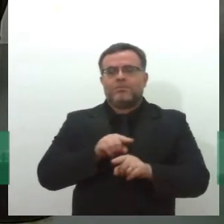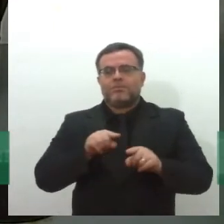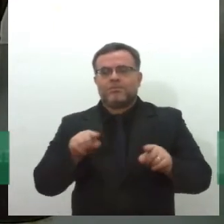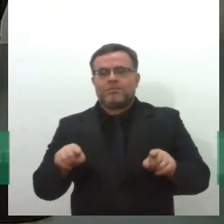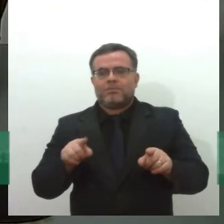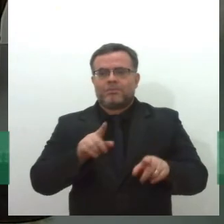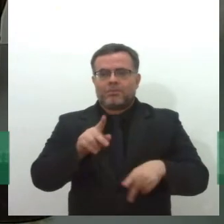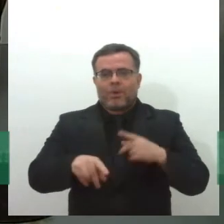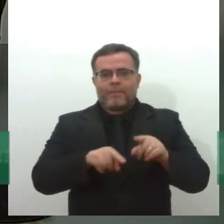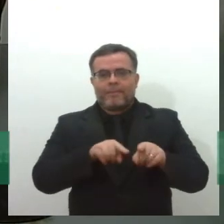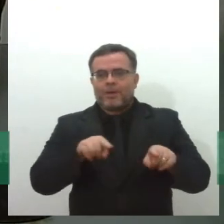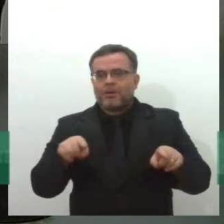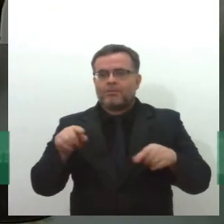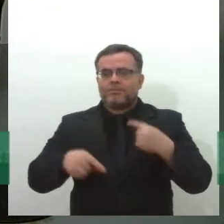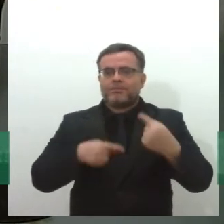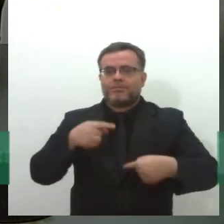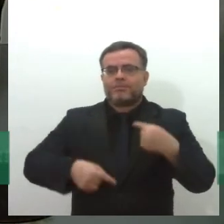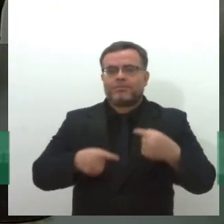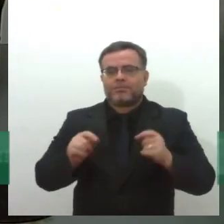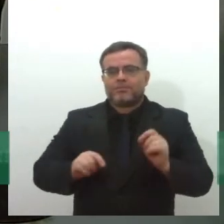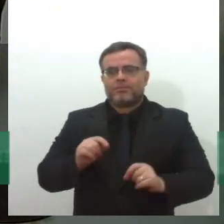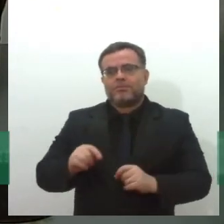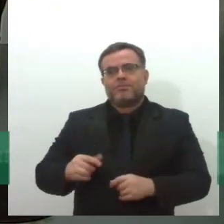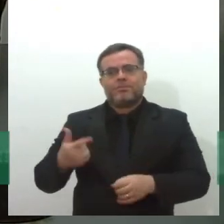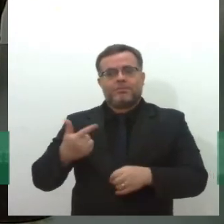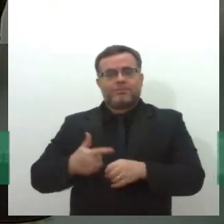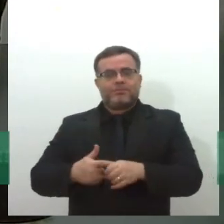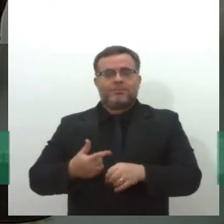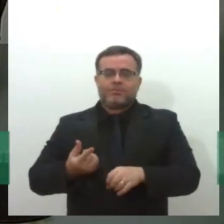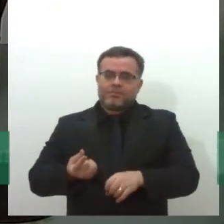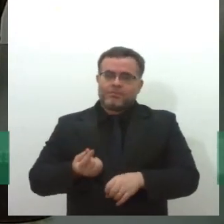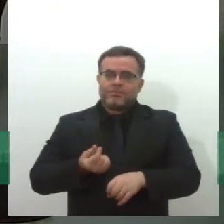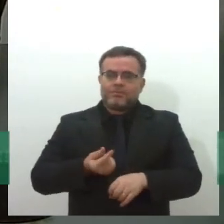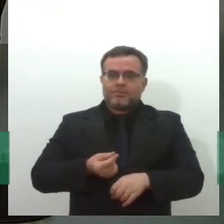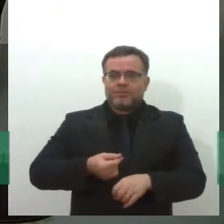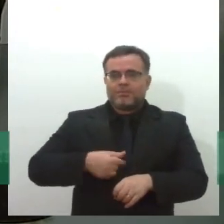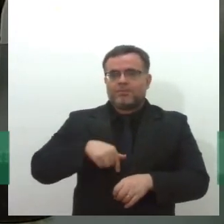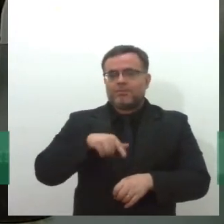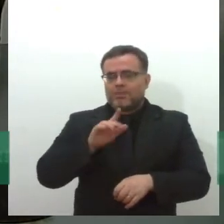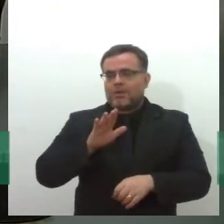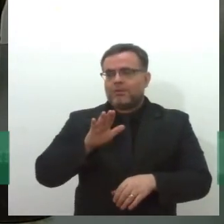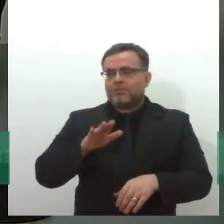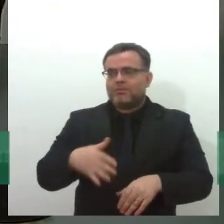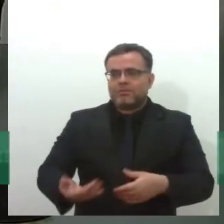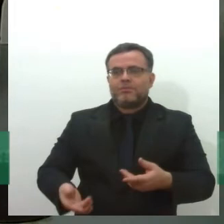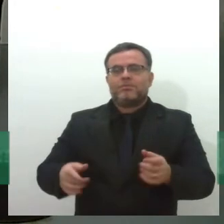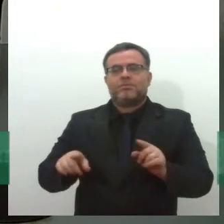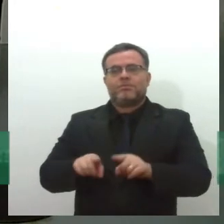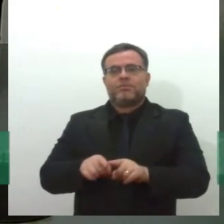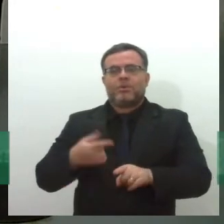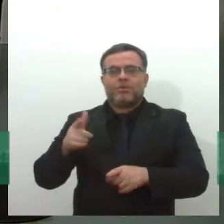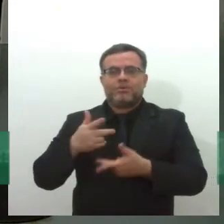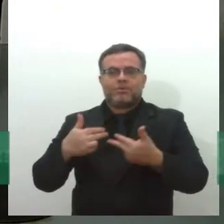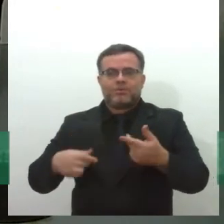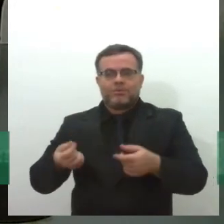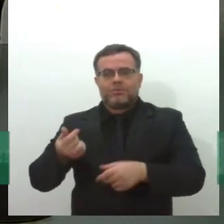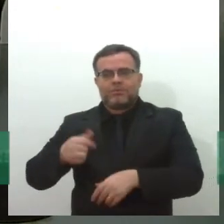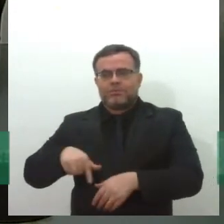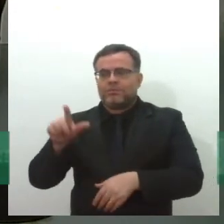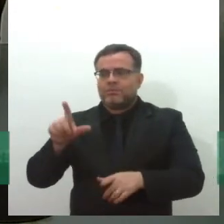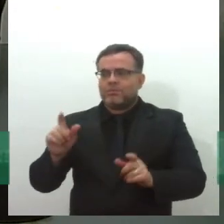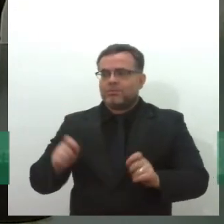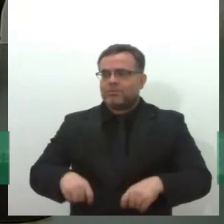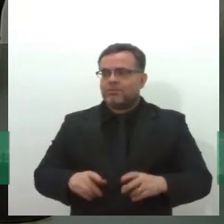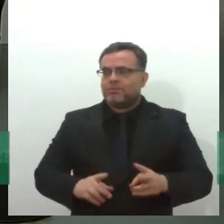que a população tem, geralmente, é que aumentando o preço do combustível vai aumentar uma série de outras questões. Como é que o mercado avalia isso? Queria que